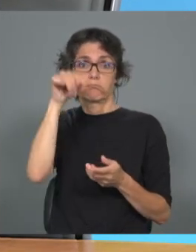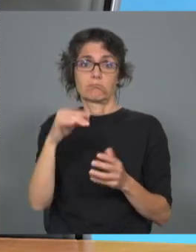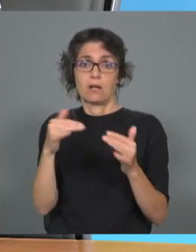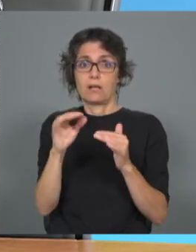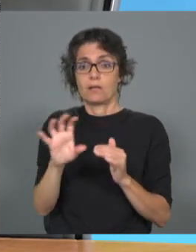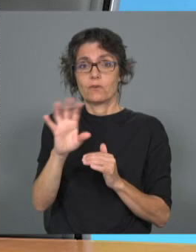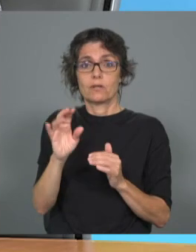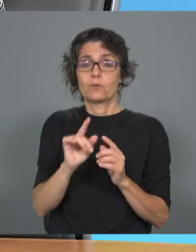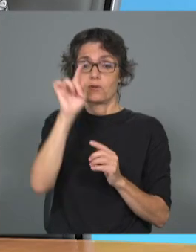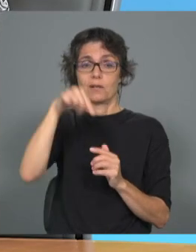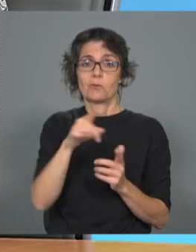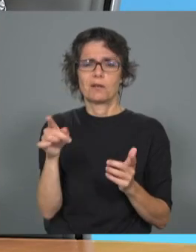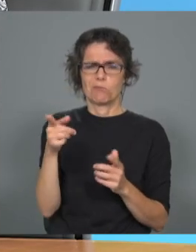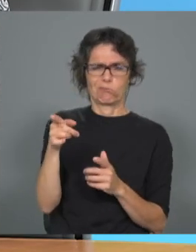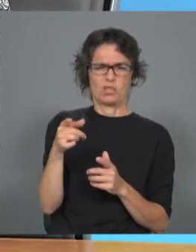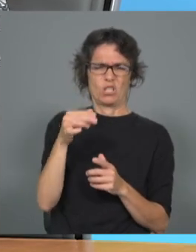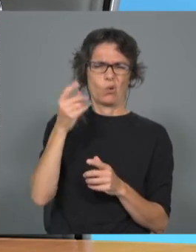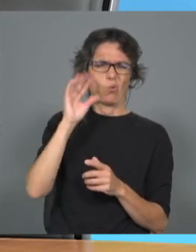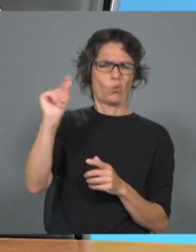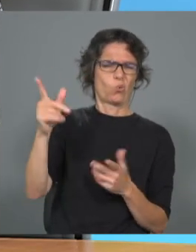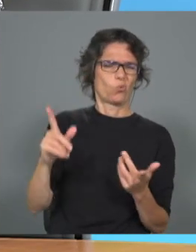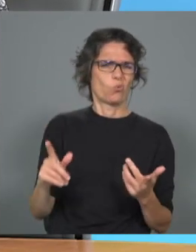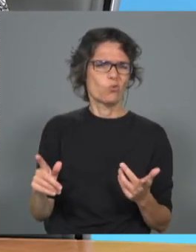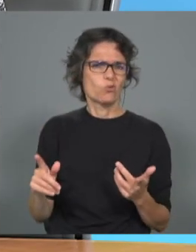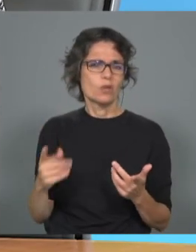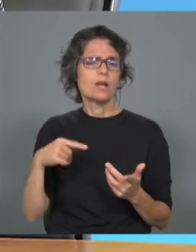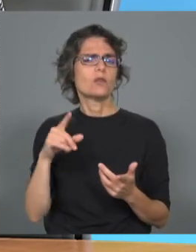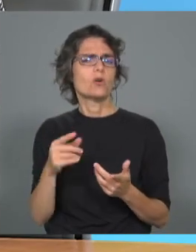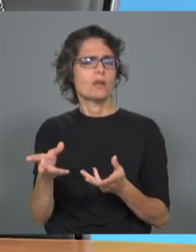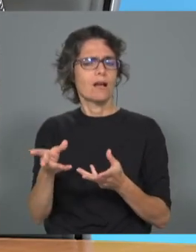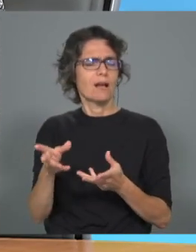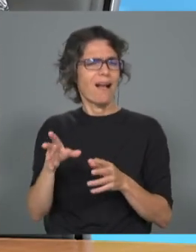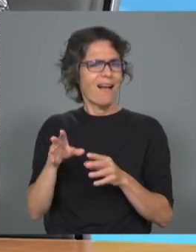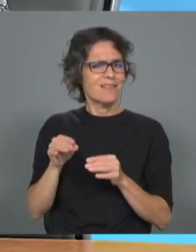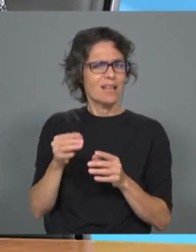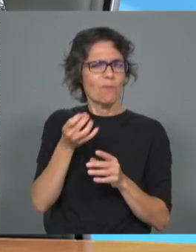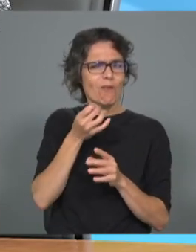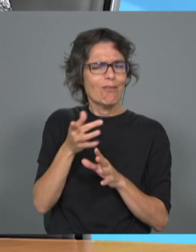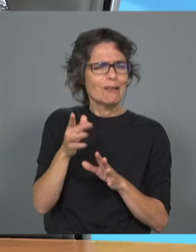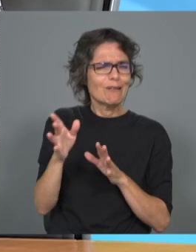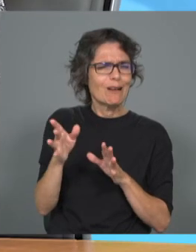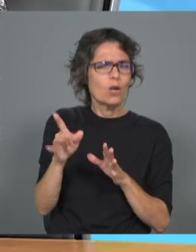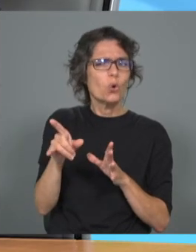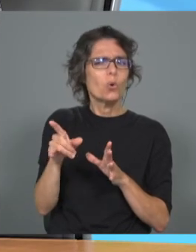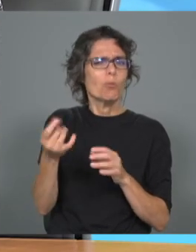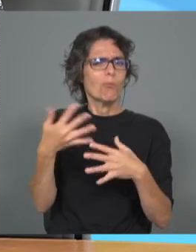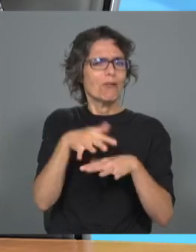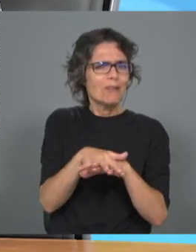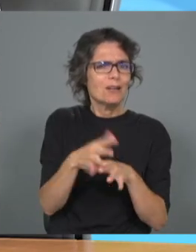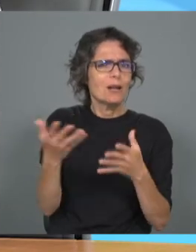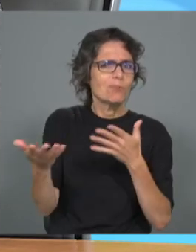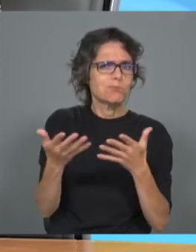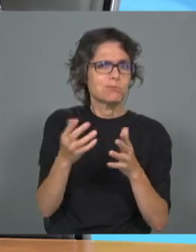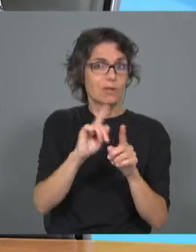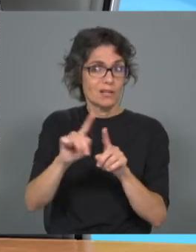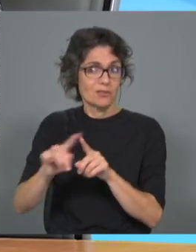como forasteiros, não é? E como é que nós os acolhemos. E essa aprendizagem que nós fazemos ao longo